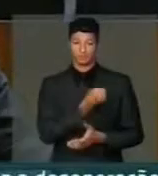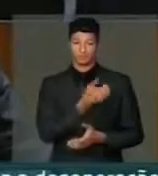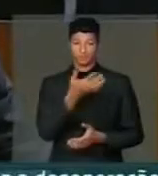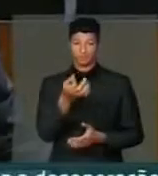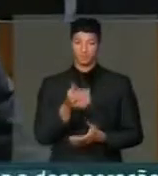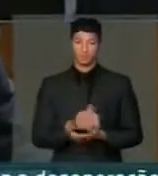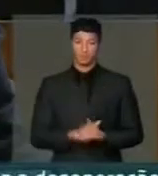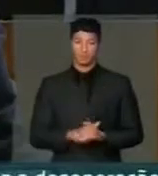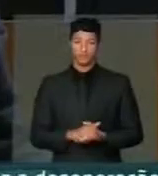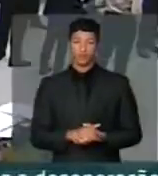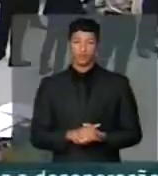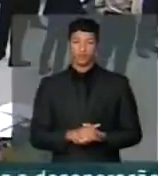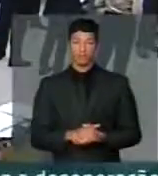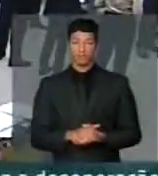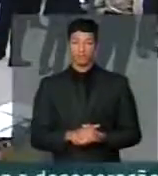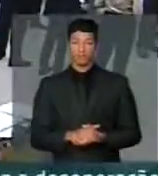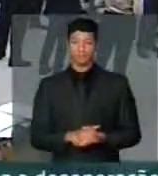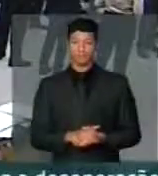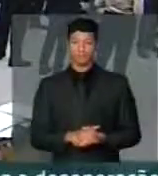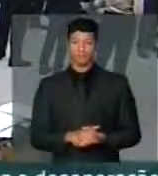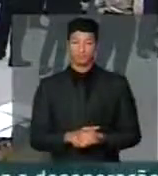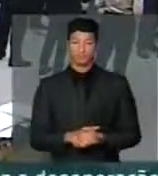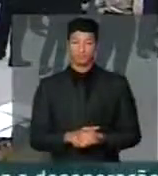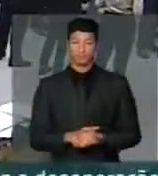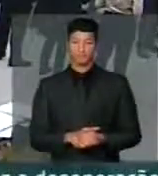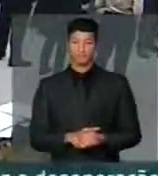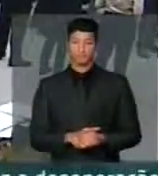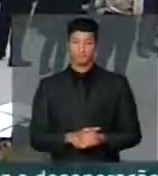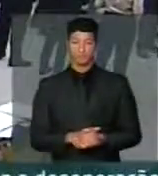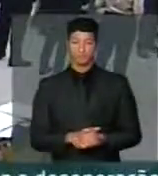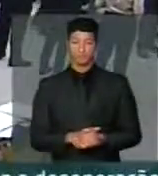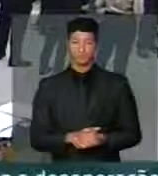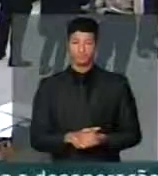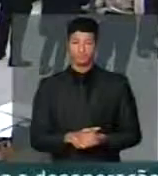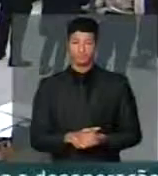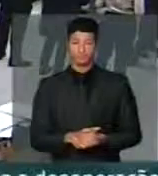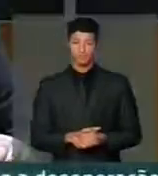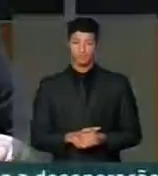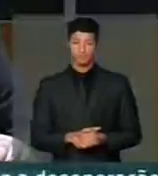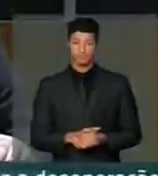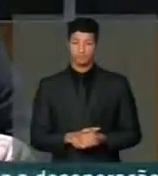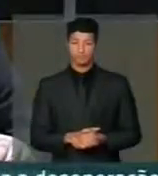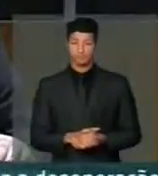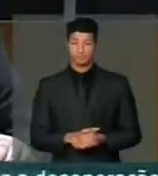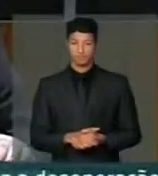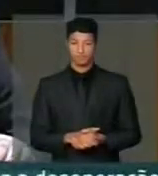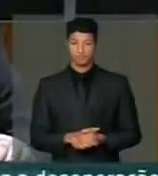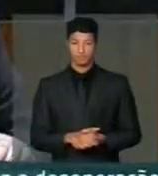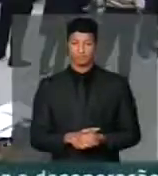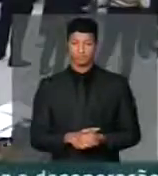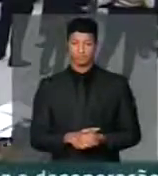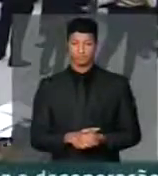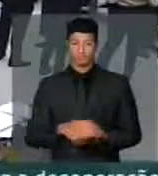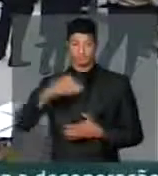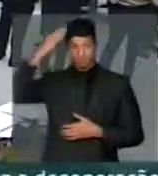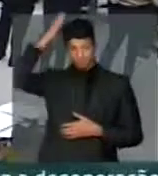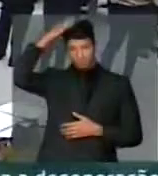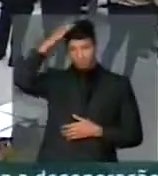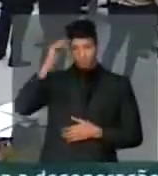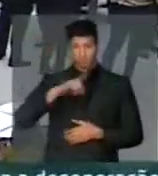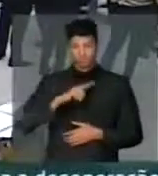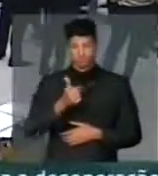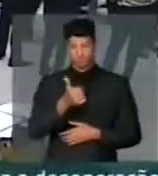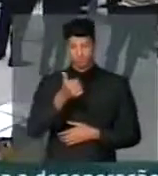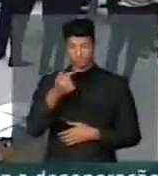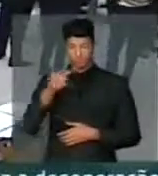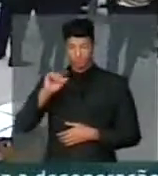Só para comunicar, senhor presidente. Presidente. Só um minutinho. Iniciada a votação. Deputado Raul. O Paraná tem 170